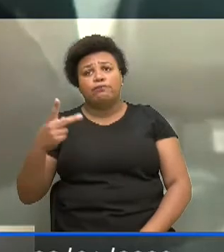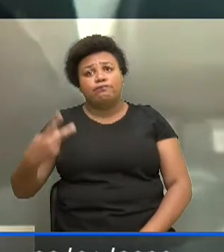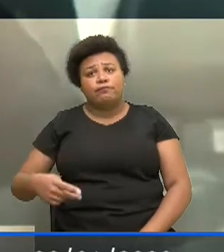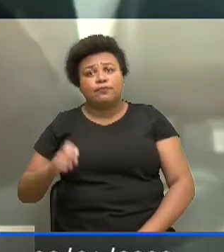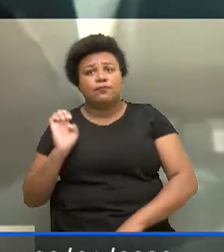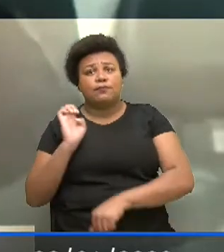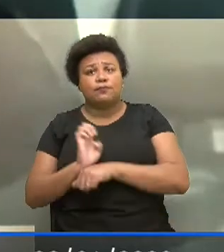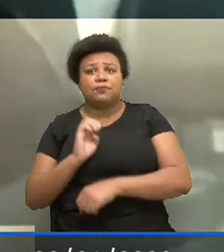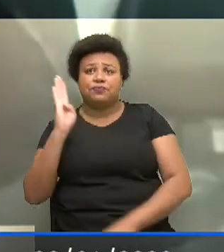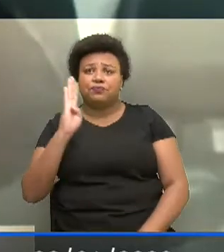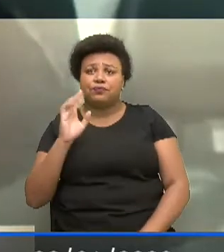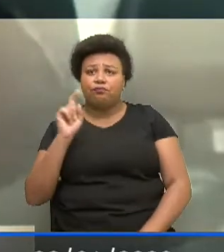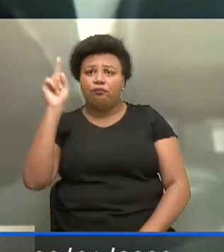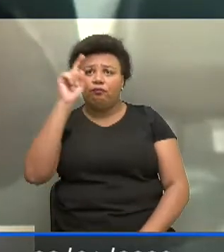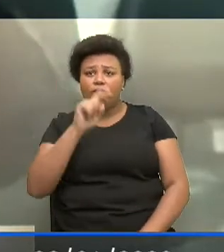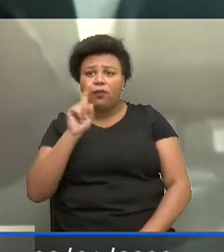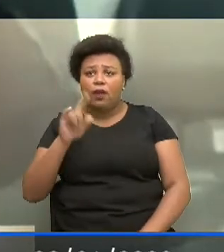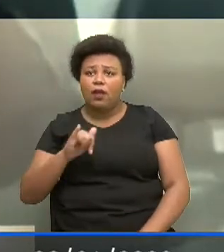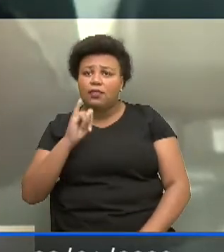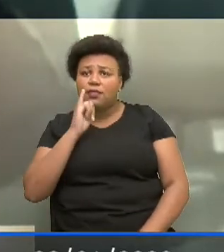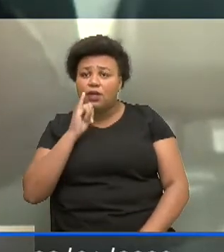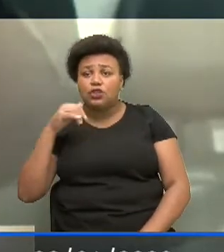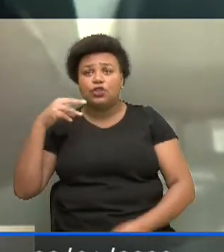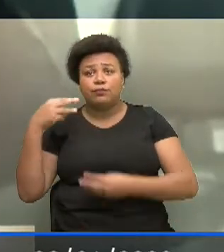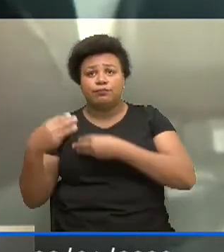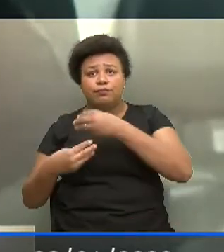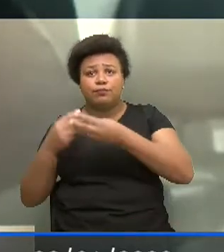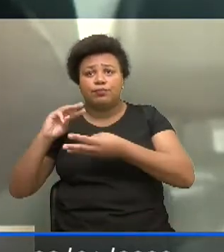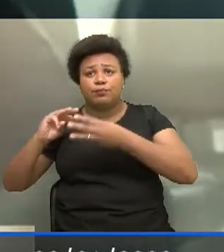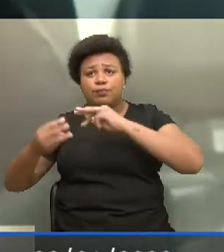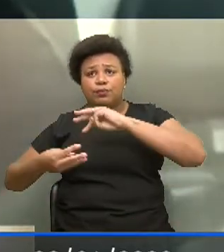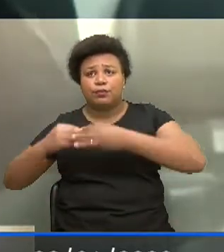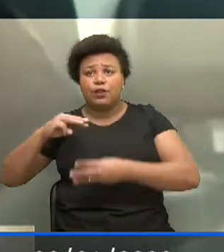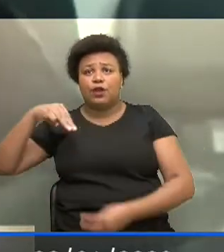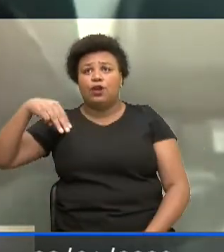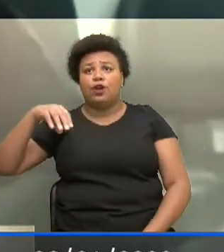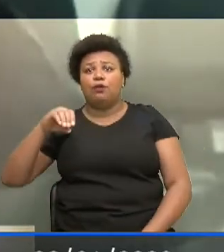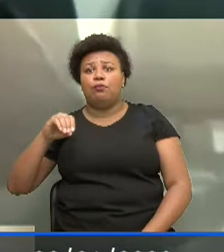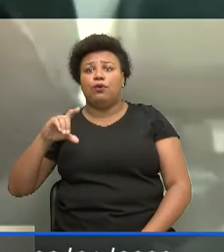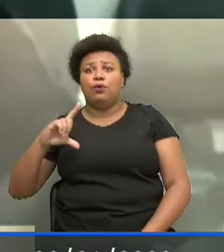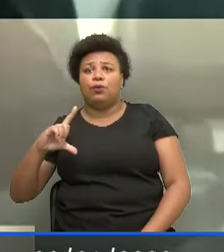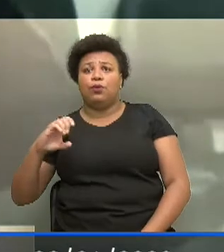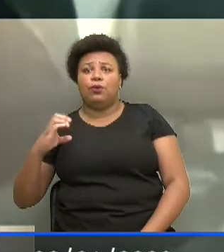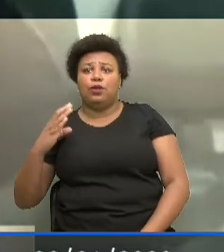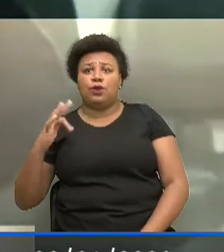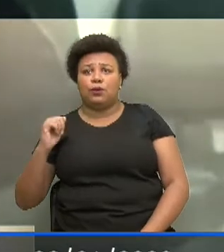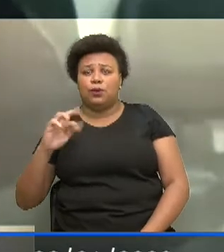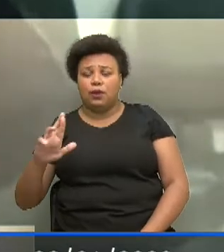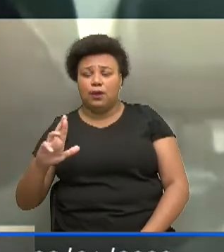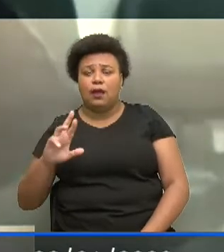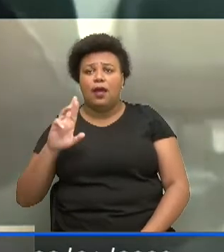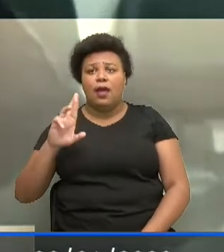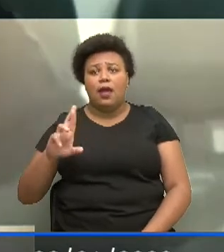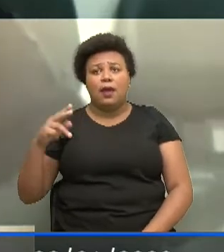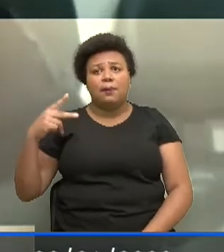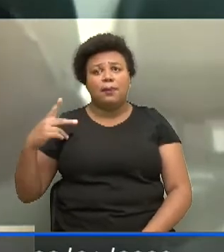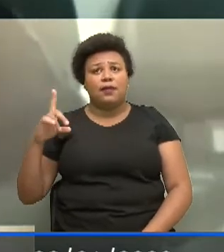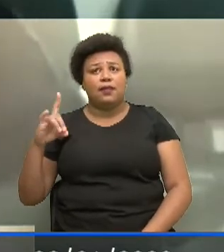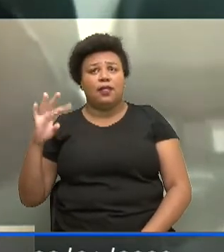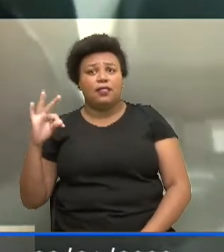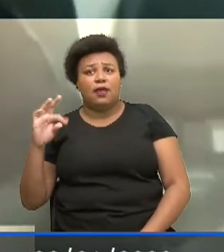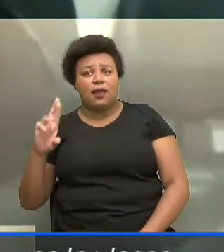Brasil como um todo, que é o teste molecular, que ele é um teste, a gente chama de RT-PCR, que é cadeia